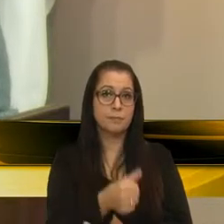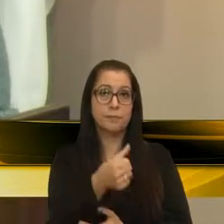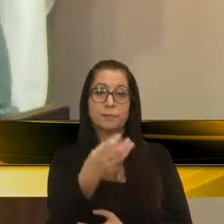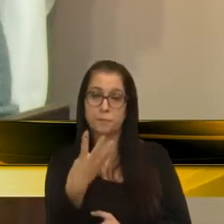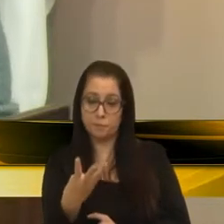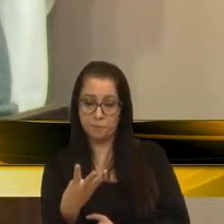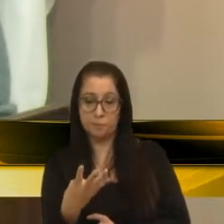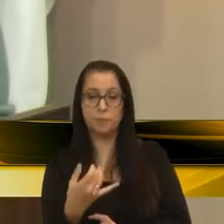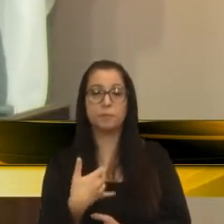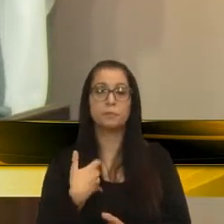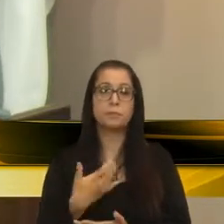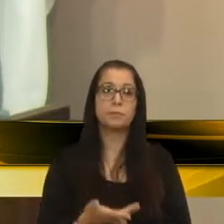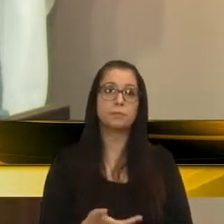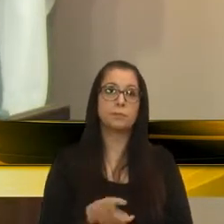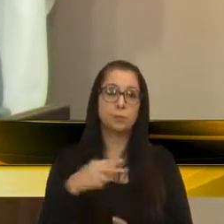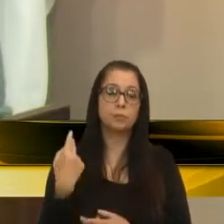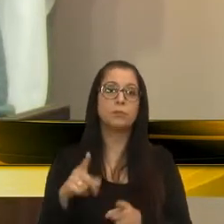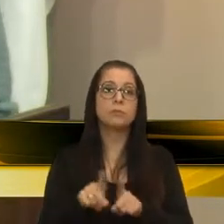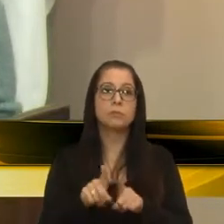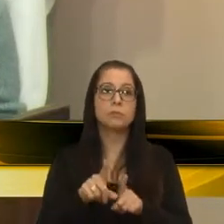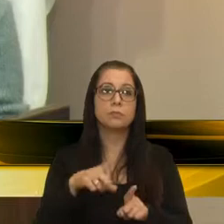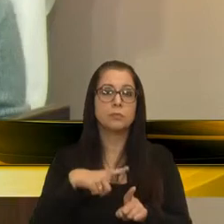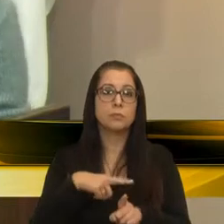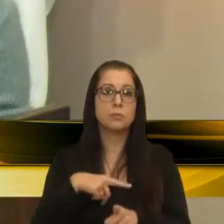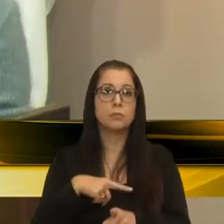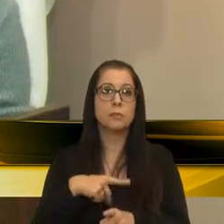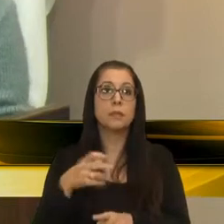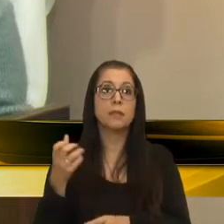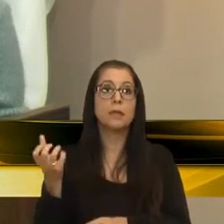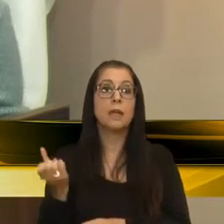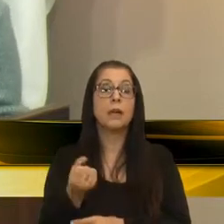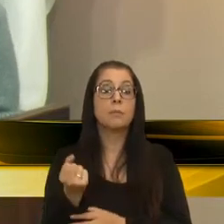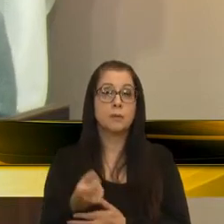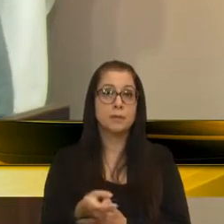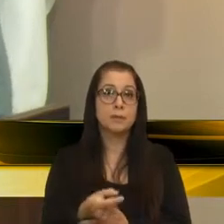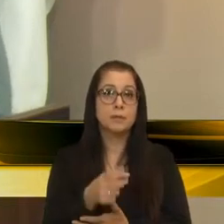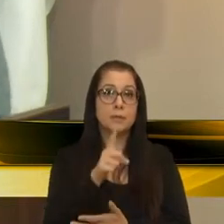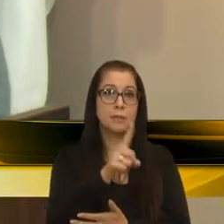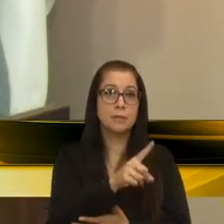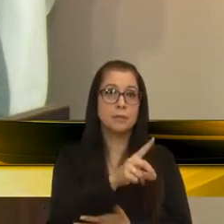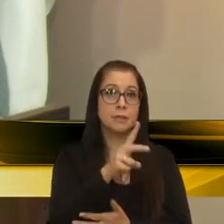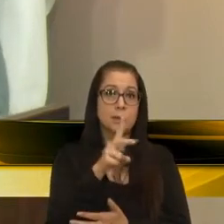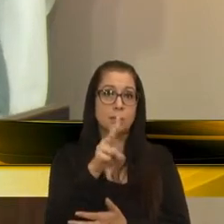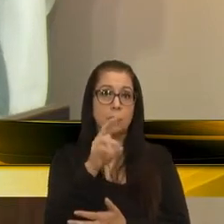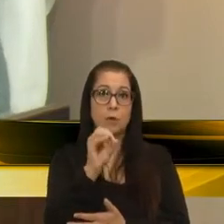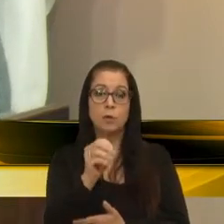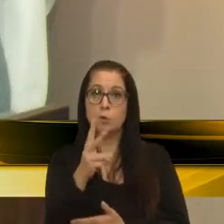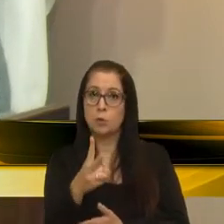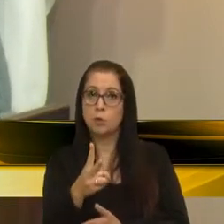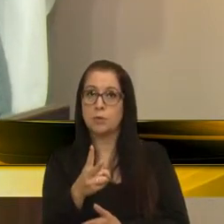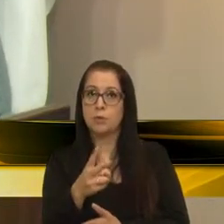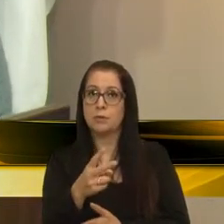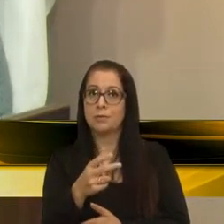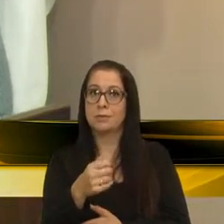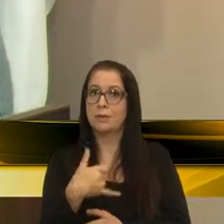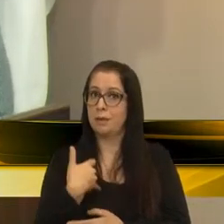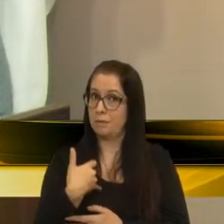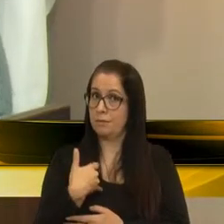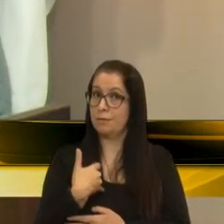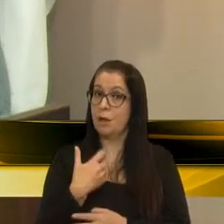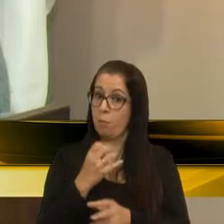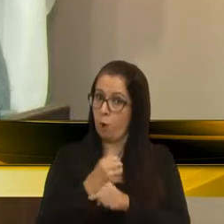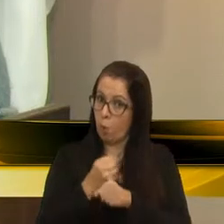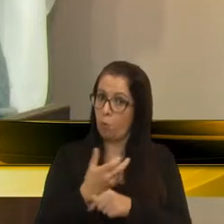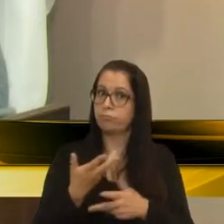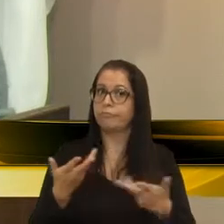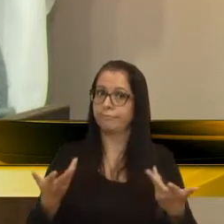64. E nós também temos pensionista, né, com 102 anos. Então, é uma conta expressiva.